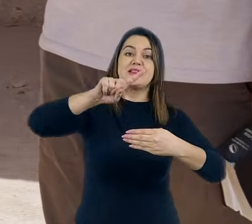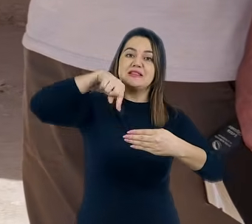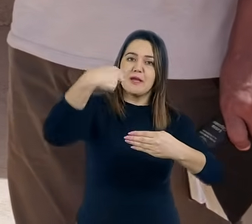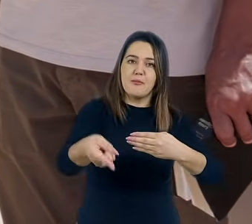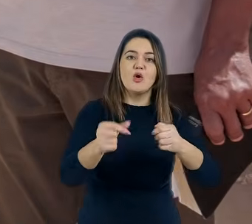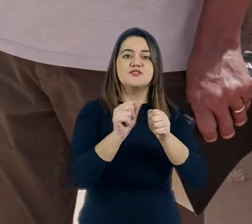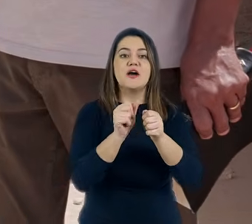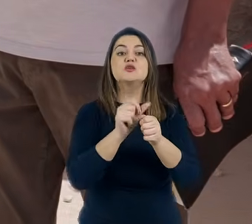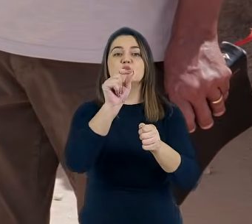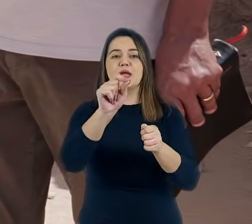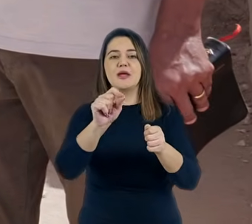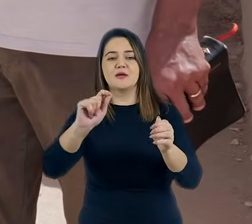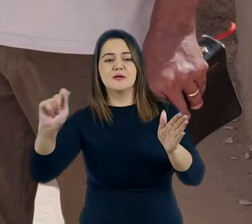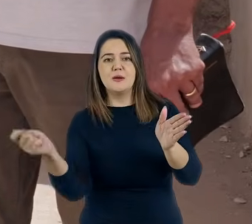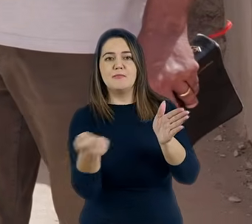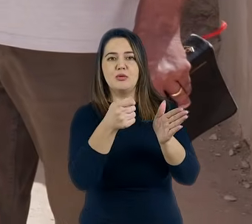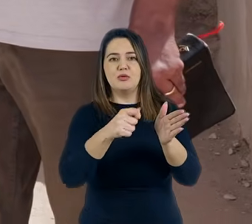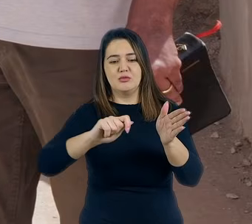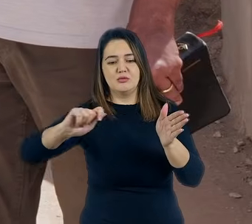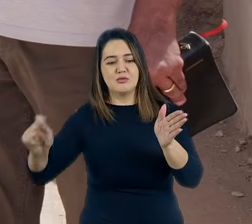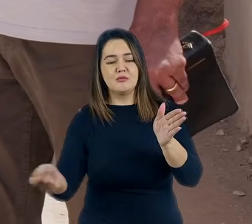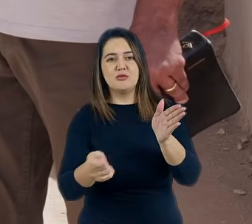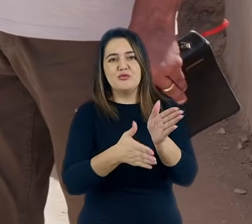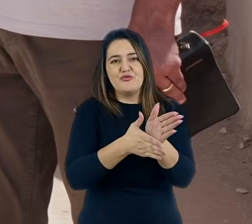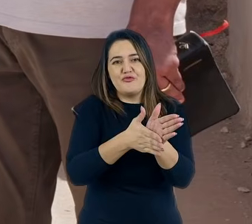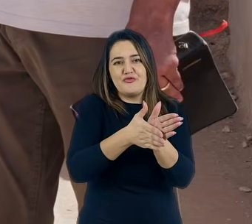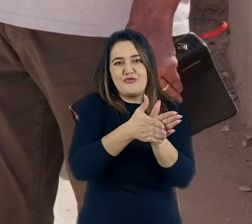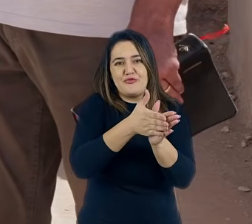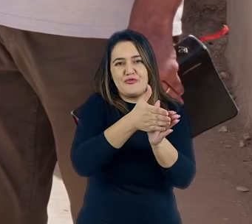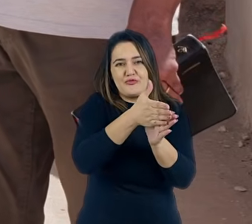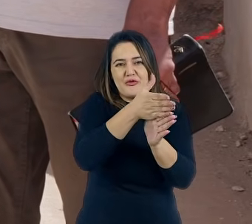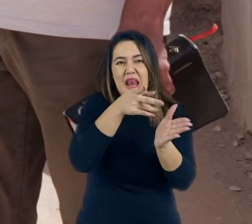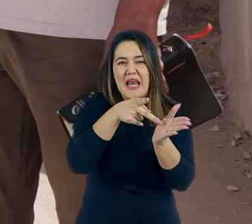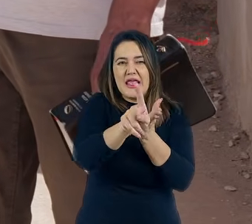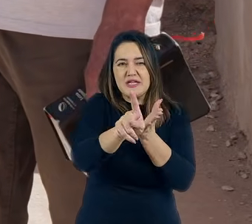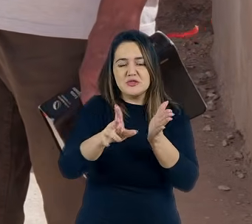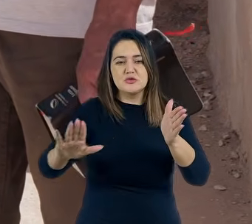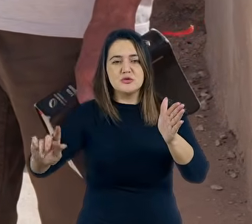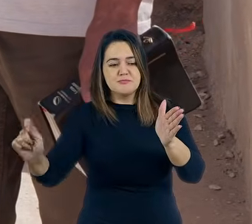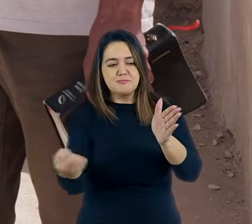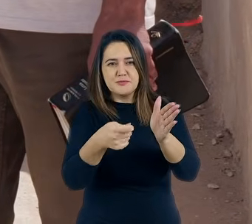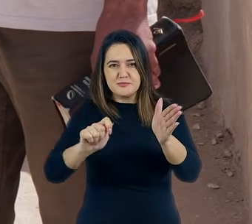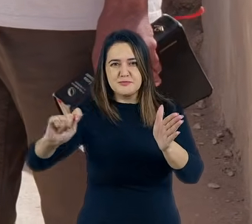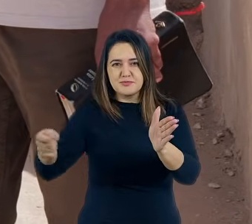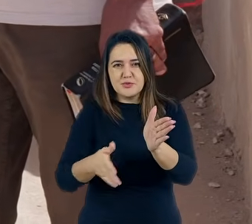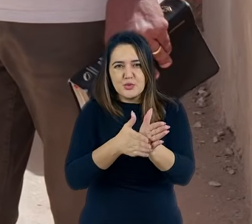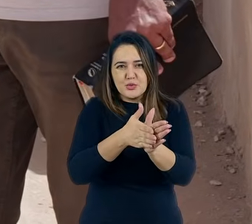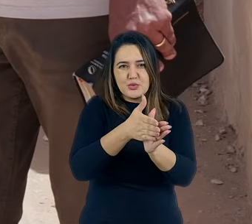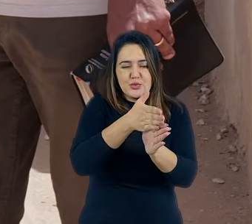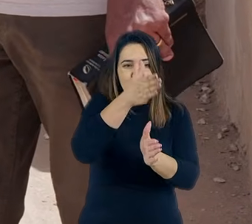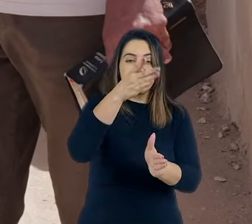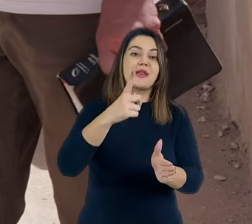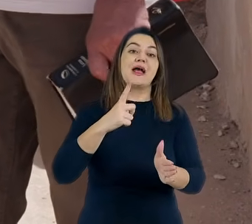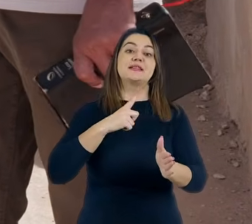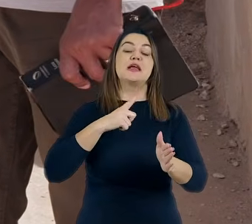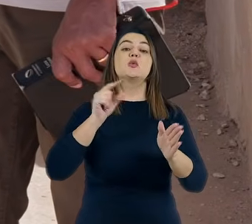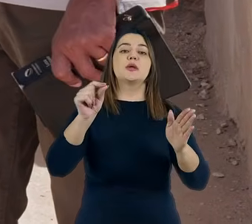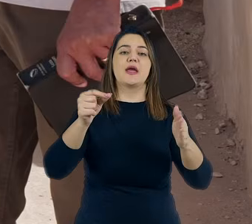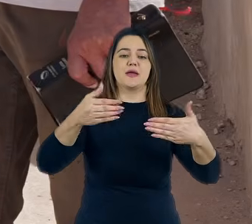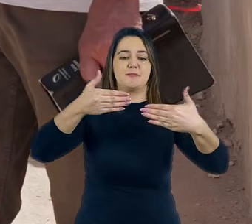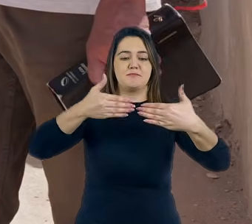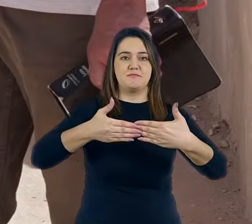uma parede toda de barro. E toda muito bem rebocada, detalhadamente rebocada. E o que nós temos aqui?